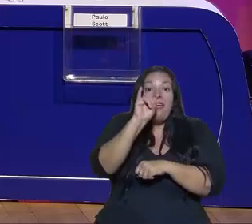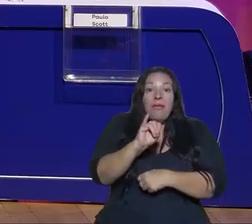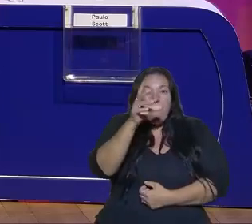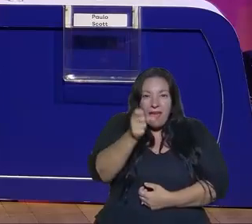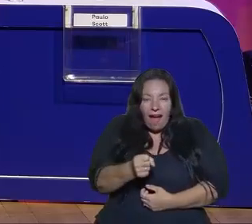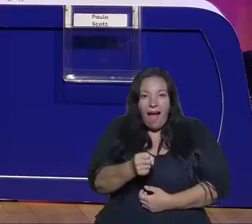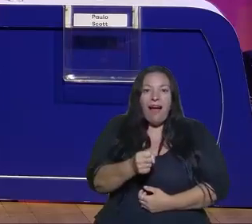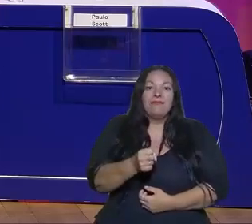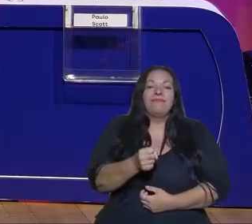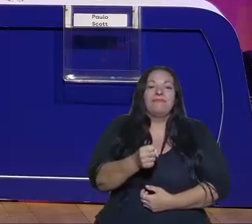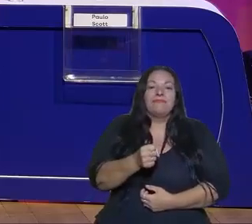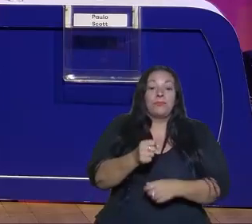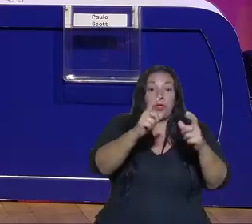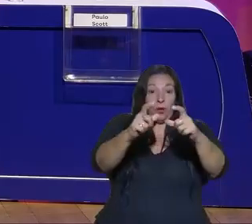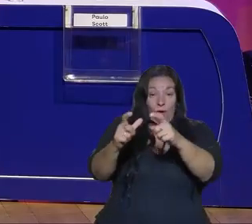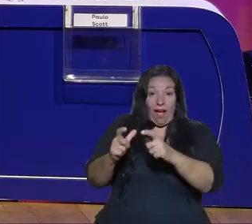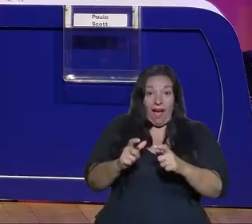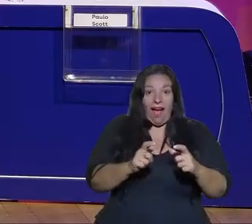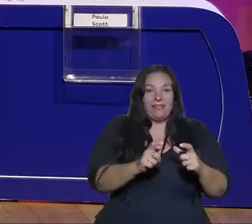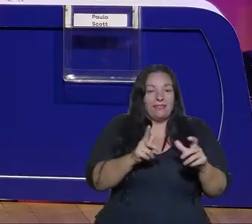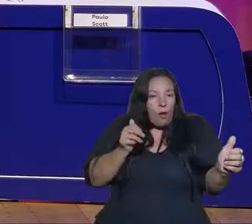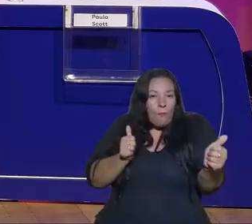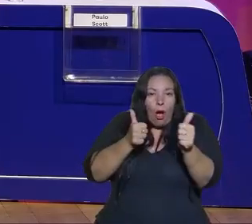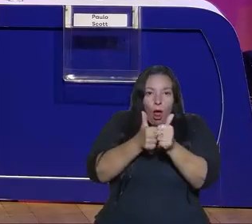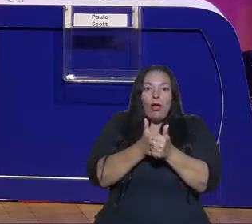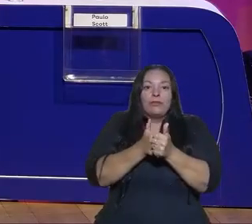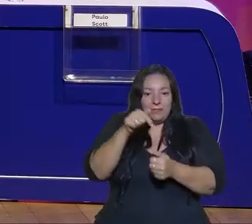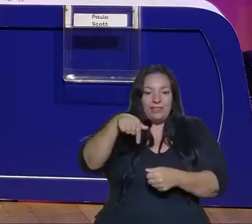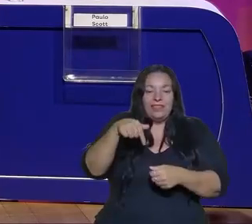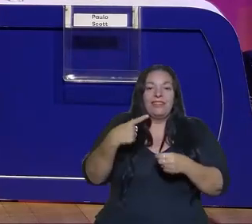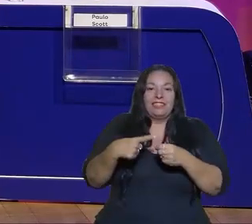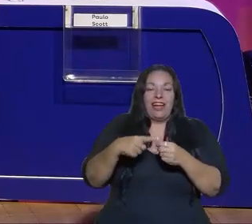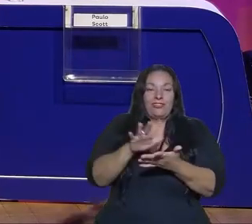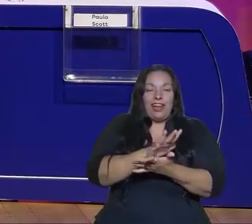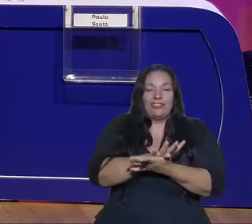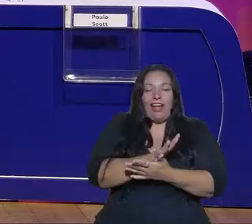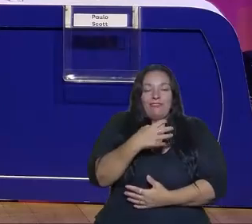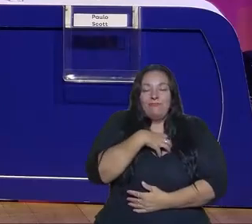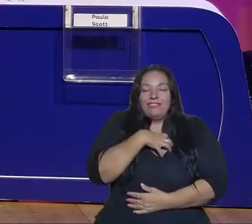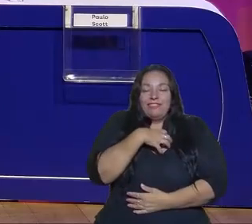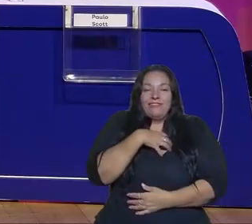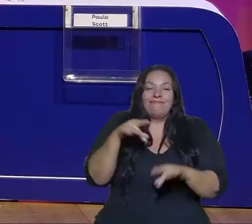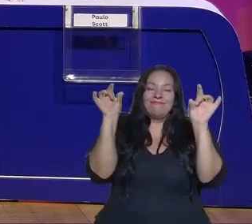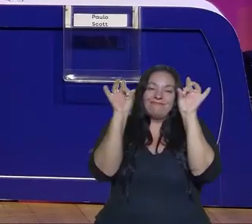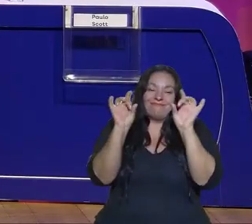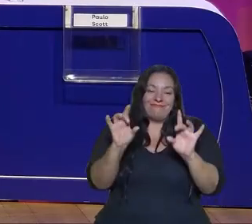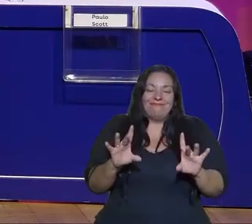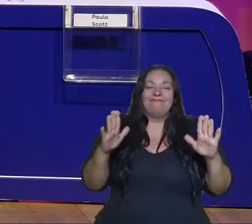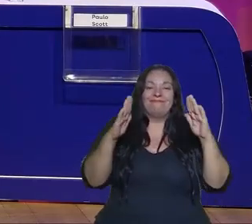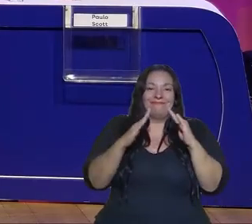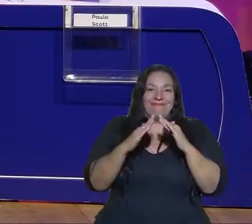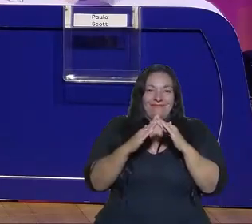assenta, colado na mesa, de frente para a plateia, há uma caixa transparente de acrílico que carregam os livros que cada um escreveu, bem como